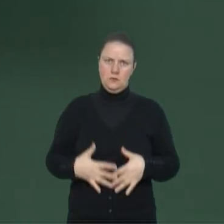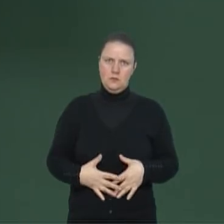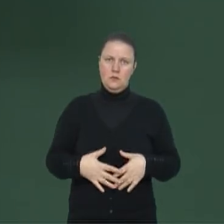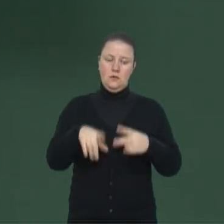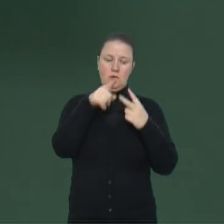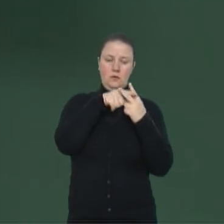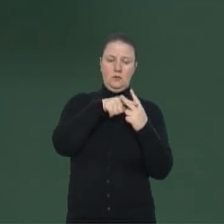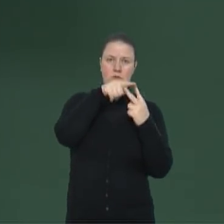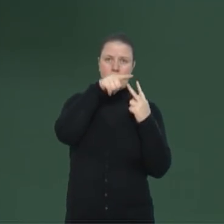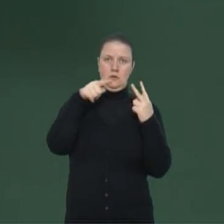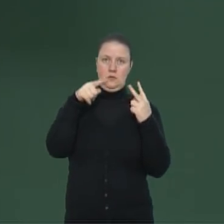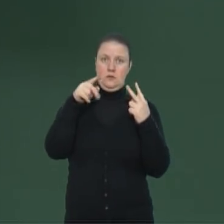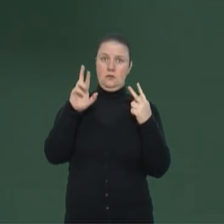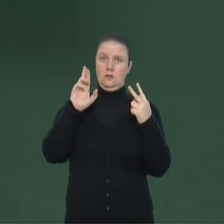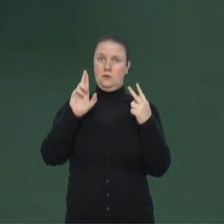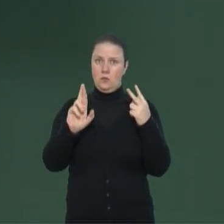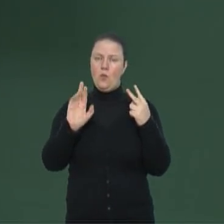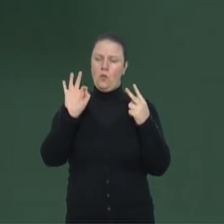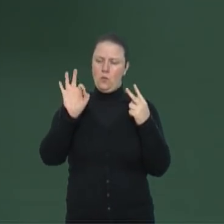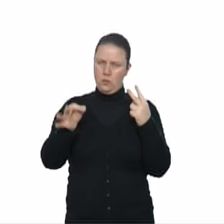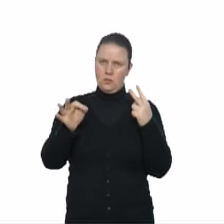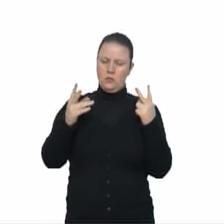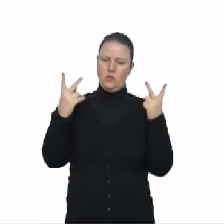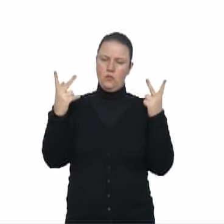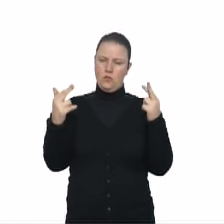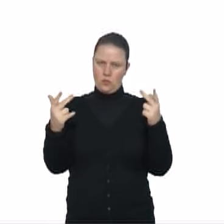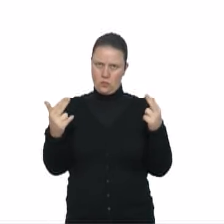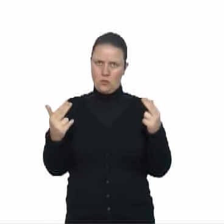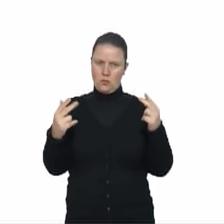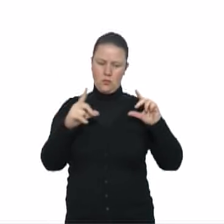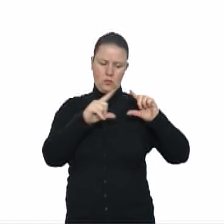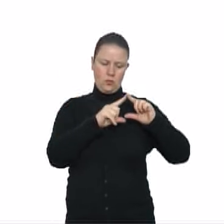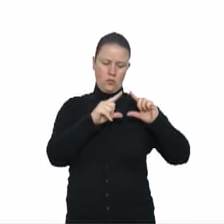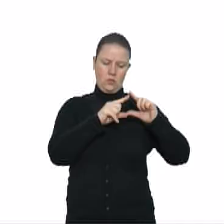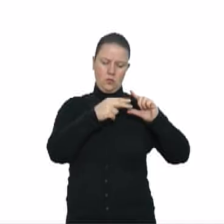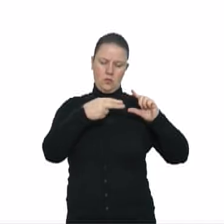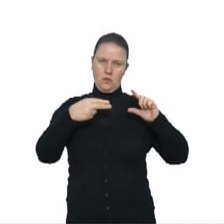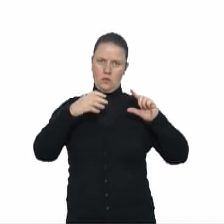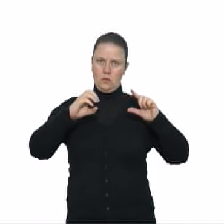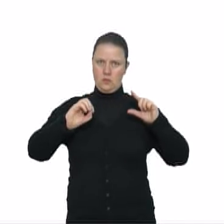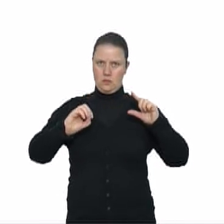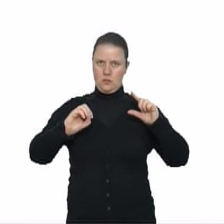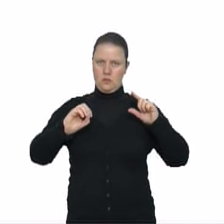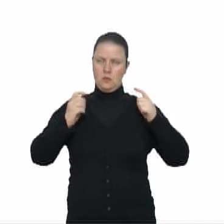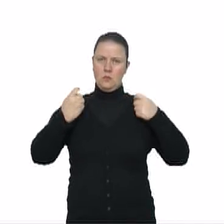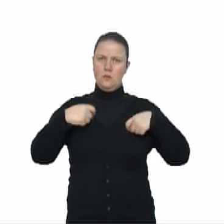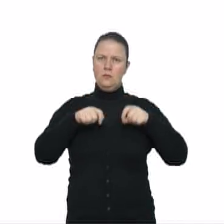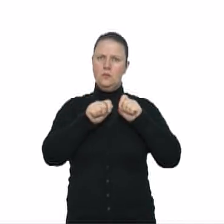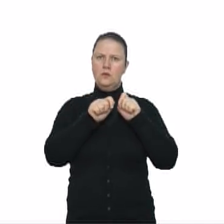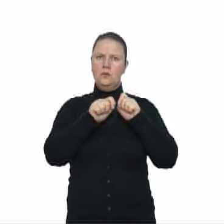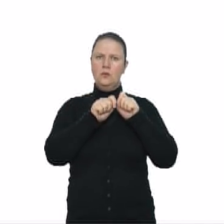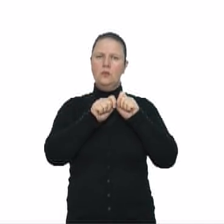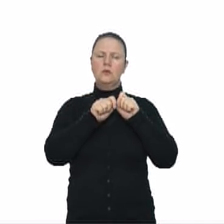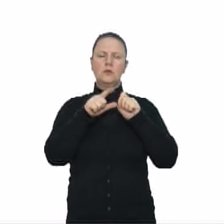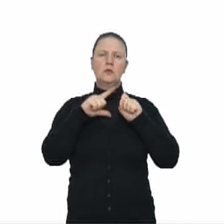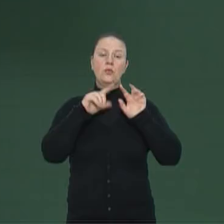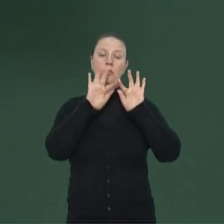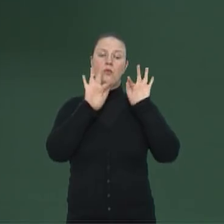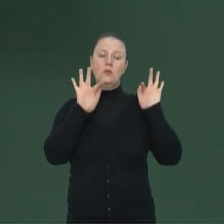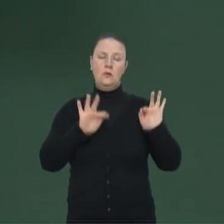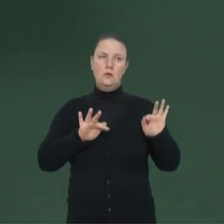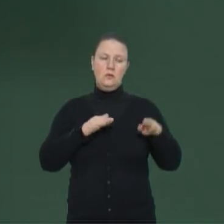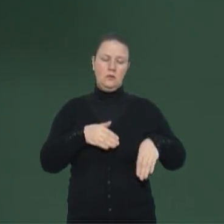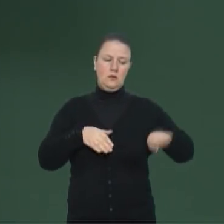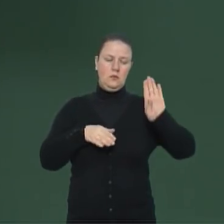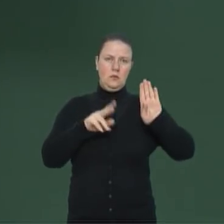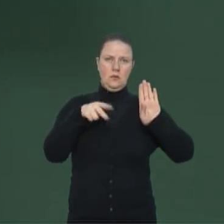raízes sejam reais e iguais, basta que o delta seja igual a zero. Para calcular o delta, está aqui a fórmula. Então é b ao